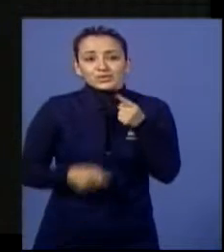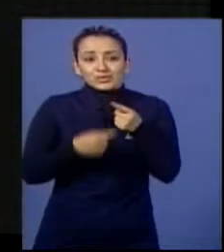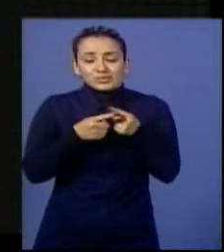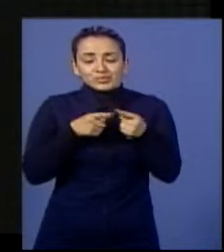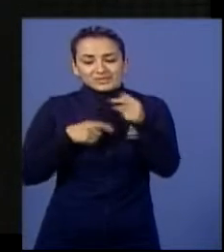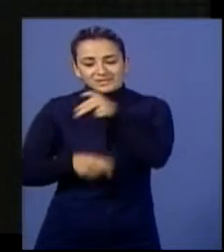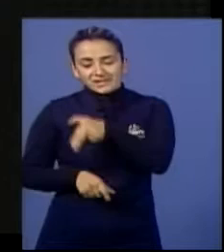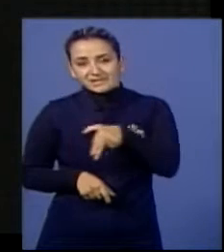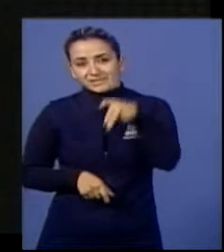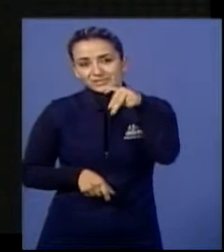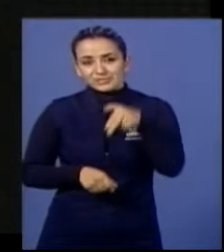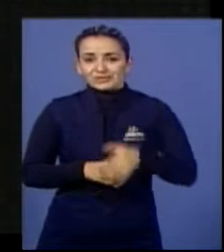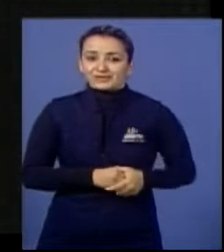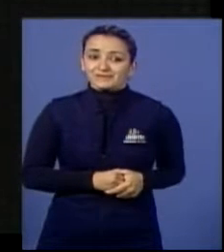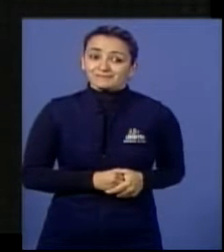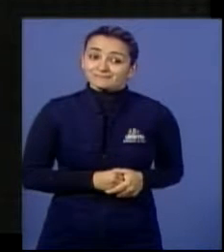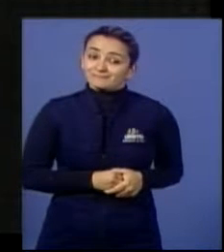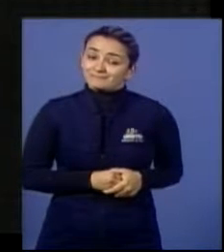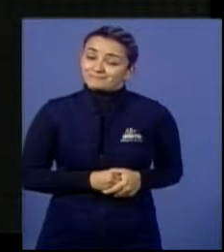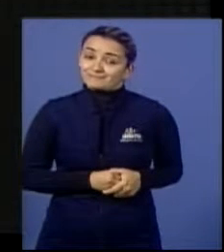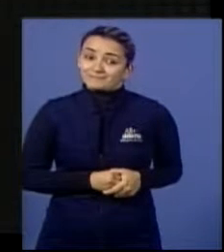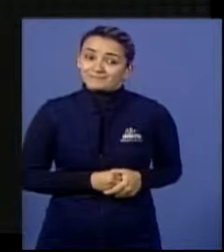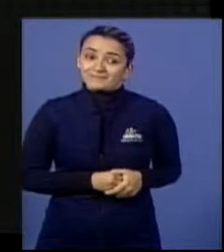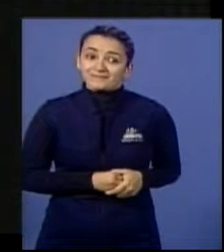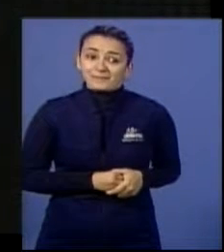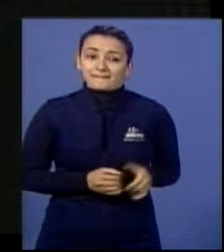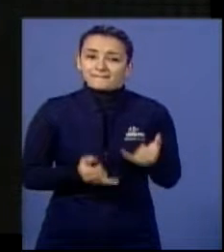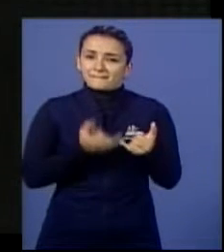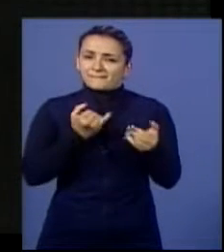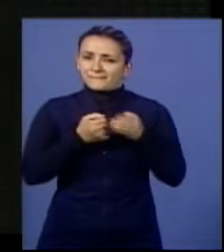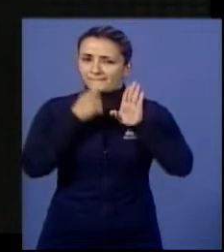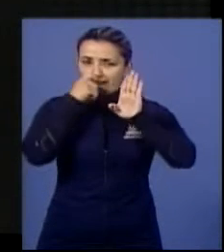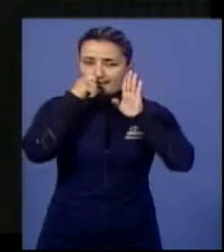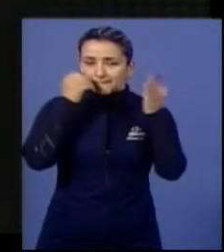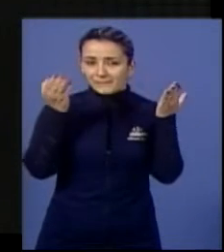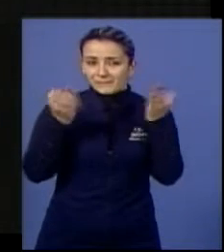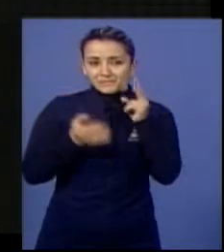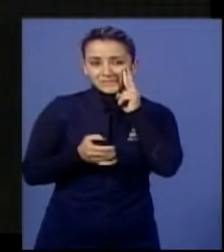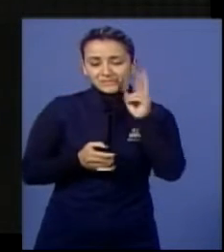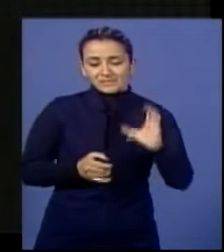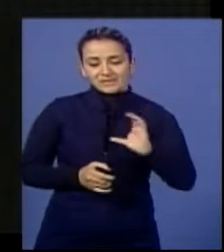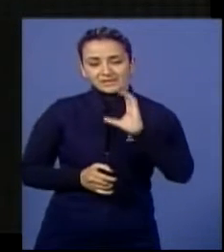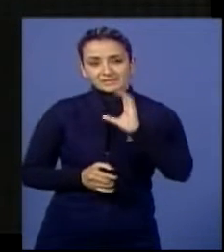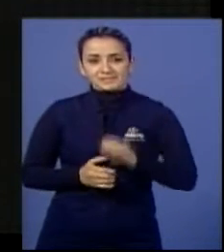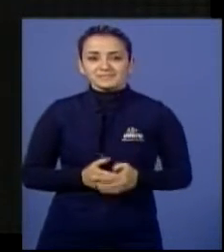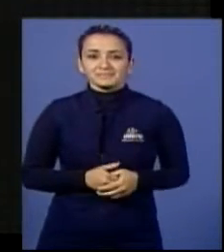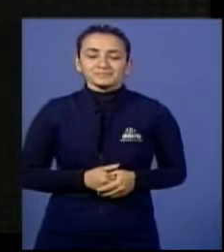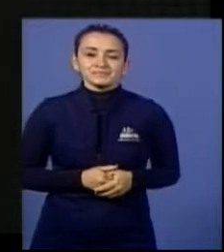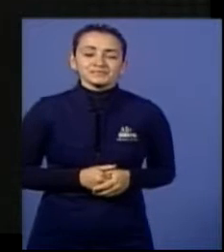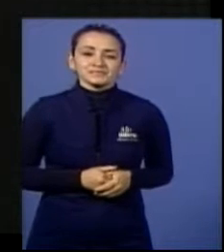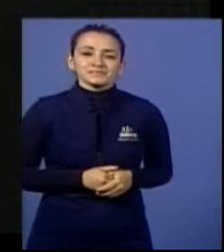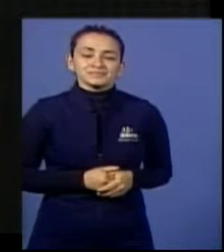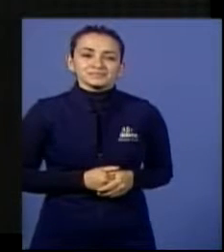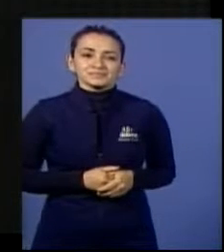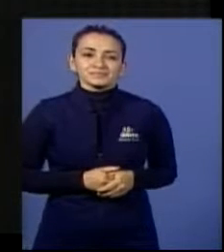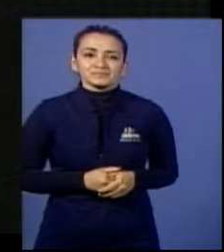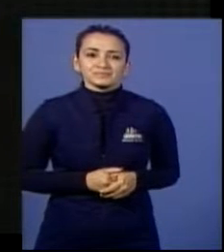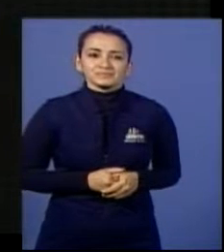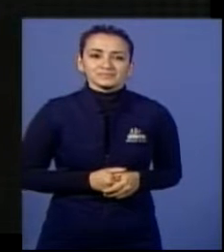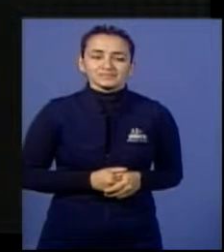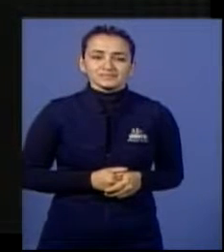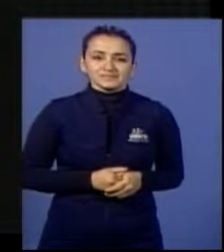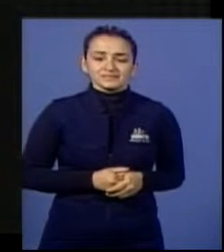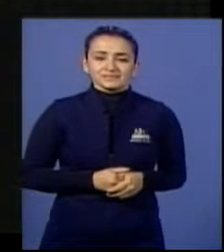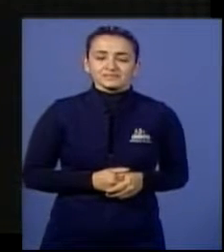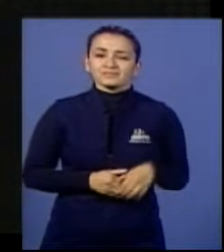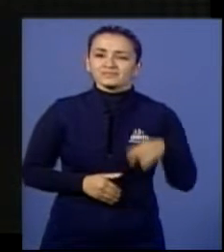desse nitrogênio. Eu acho que tem uma resposta aí. Dá a impressão de ser a letra B. Vamos dar uma olhada na letra C. Olha, posso a letra bancar C. O tosco já? Oi? Para ver aquilo que eu entendi só.